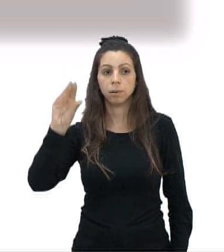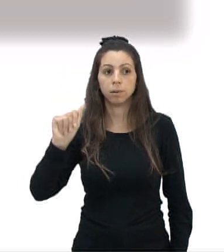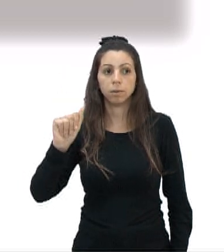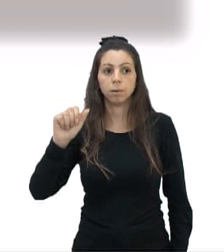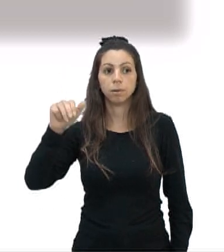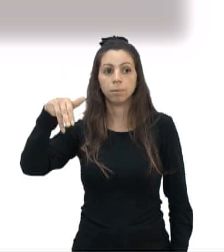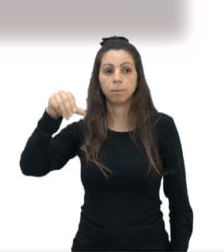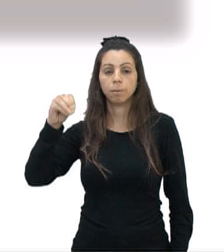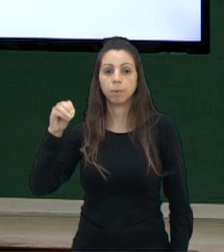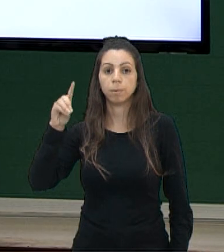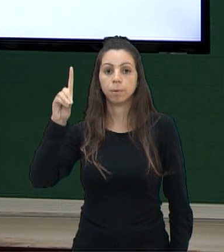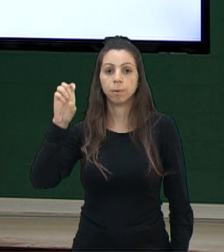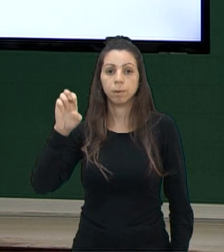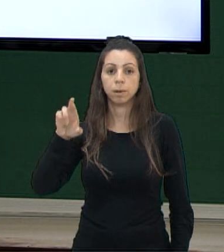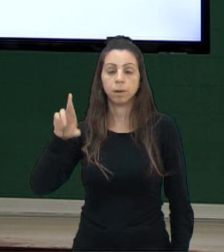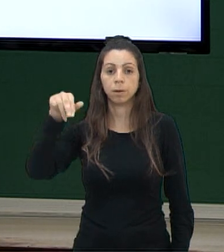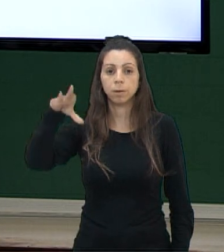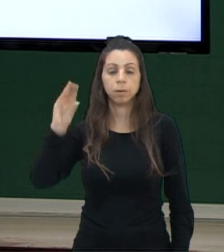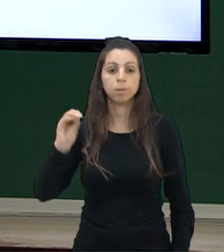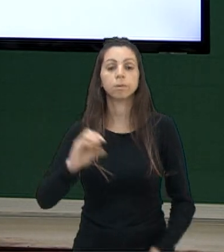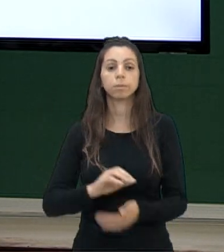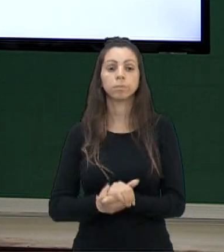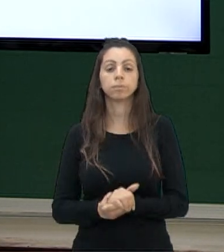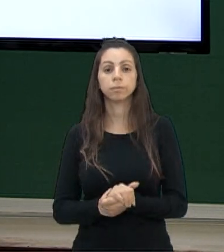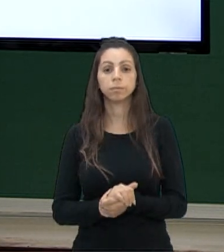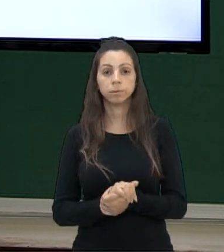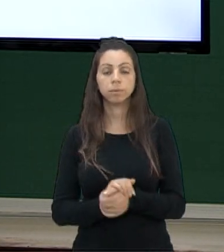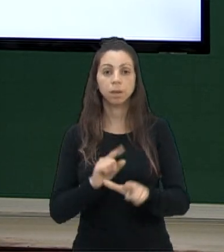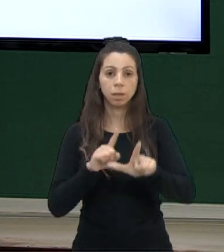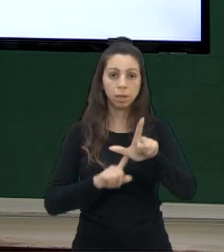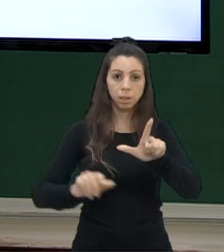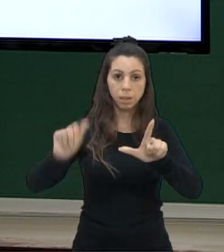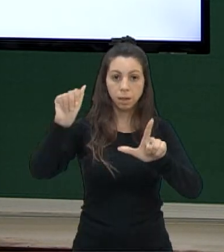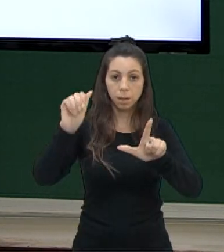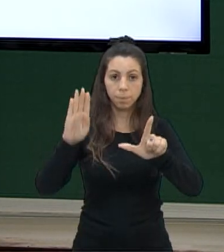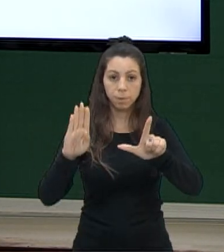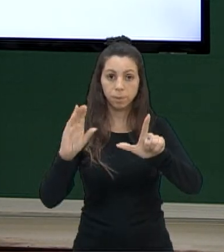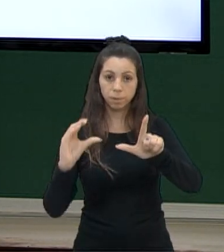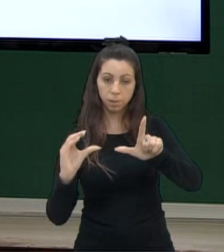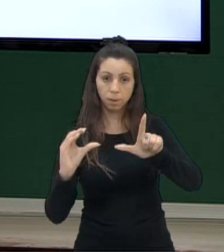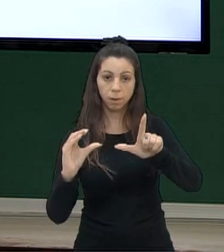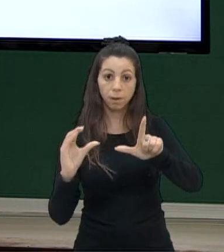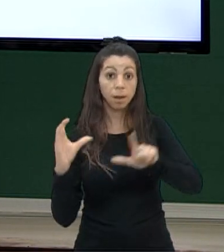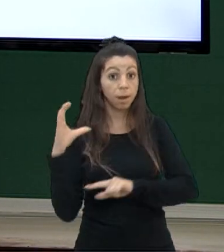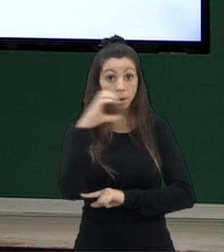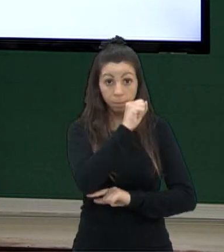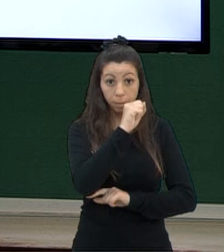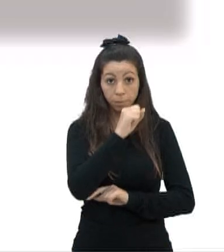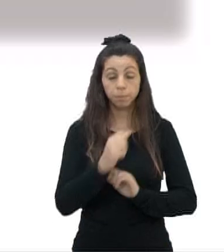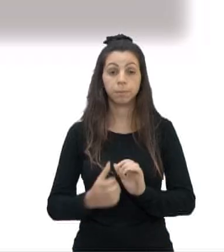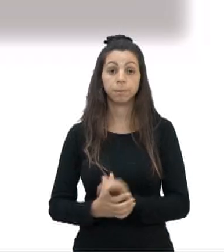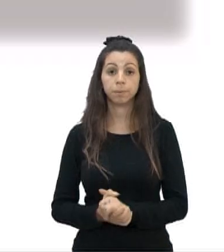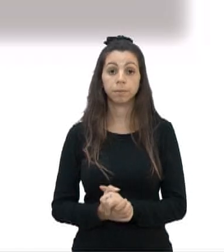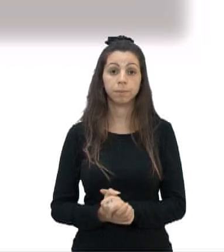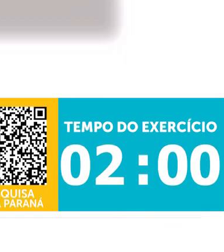dobramentos modernos. Estudante, quero que você indique letra A, letra B ou letra C. É bem rápido.